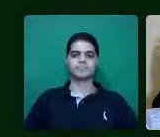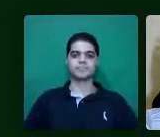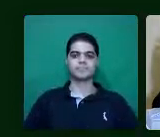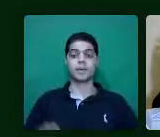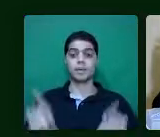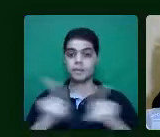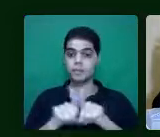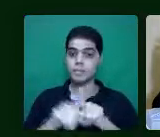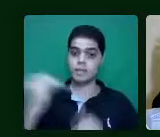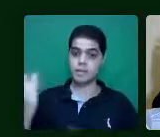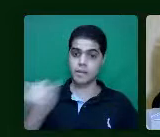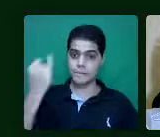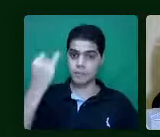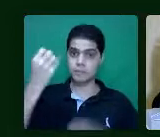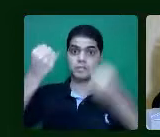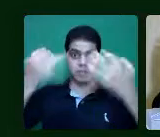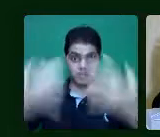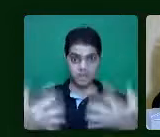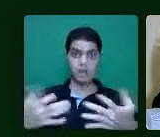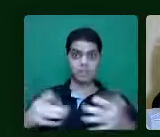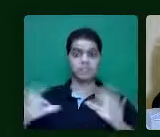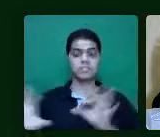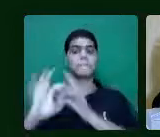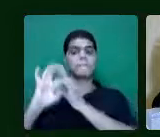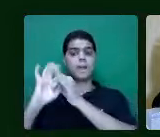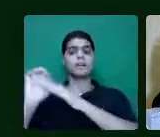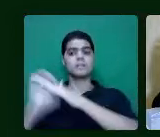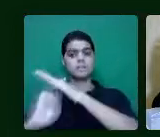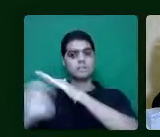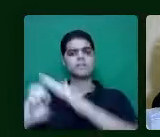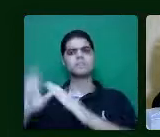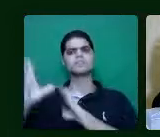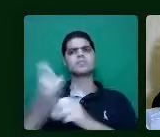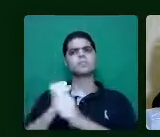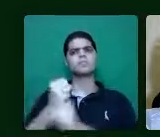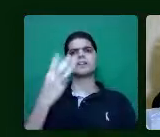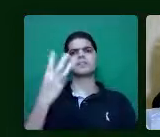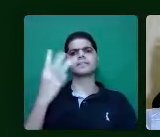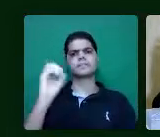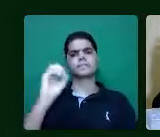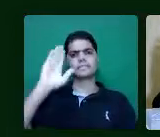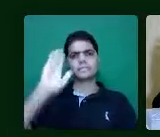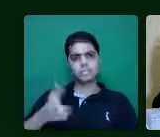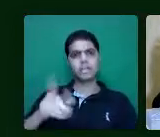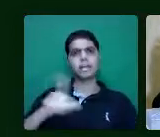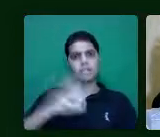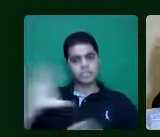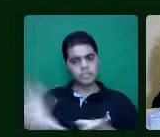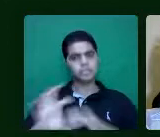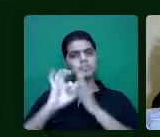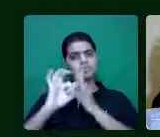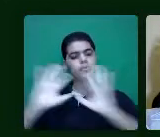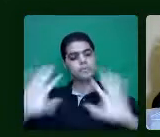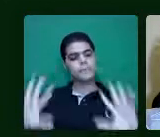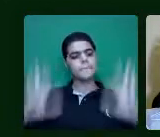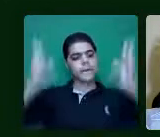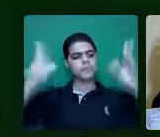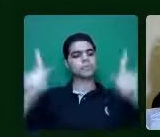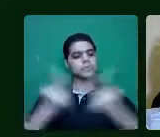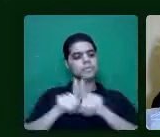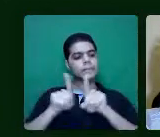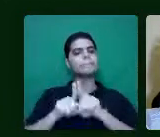gente tem mais de 30 empresas parceiras da empresas e instituições parceiras da maratona. Então, a qualquer